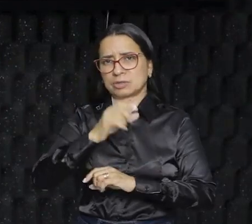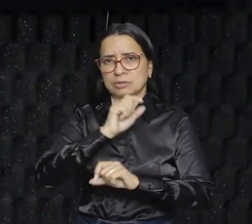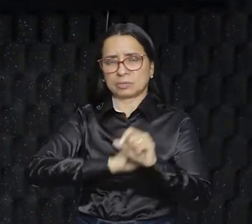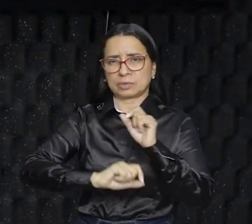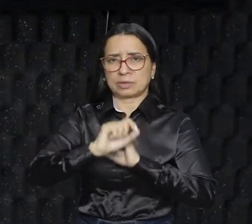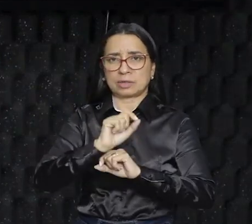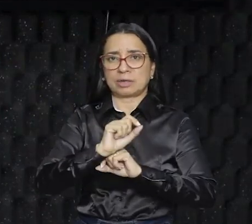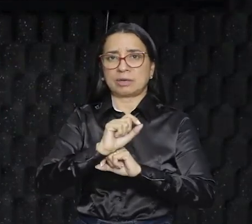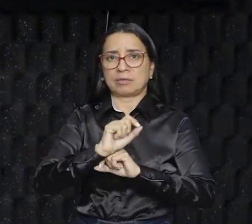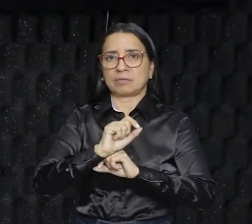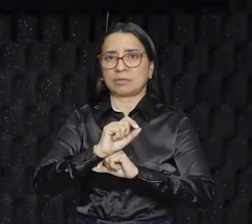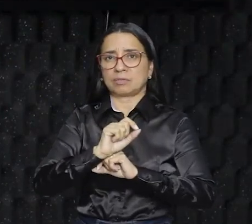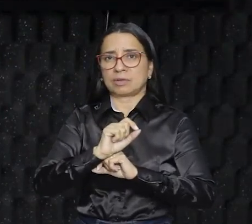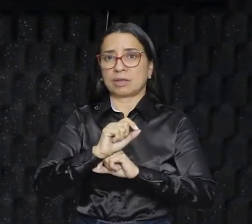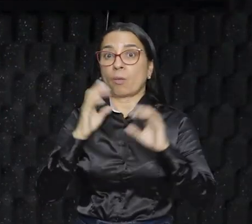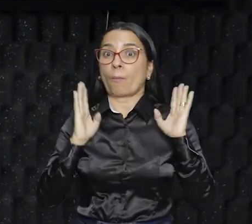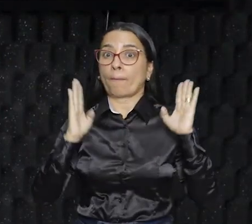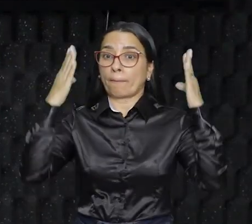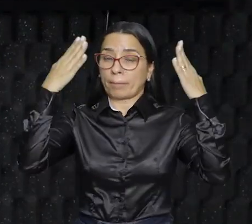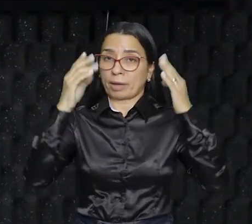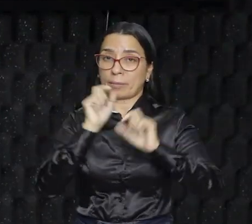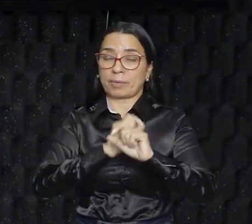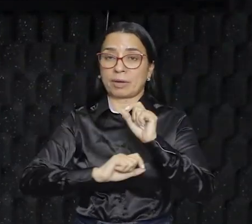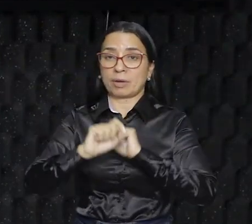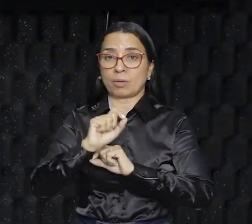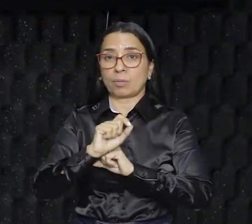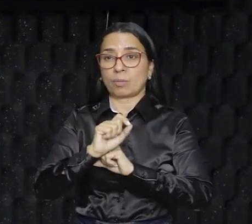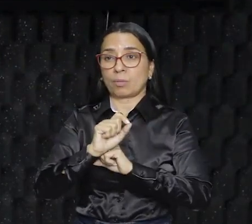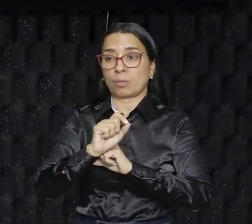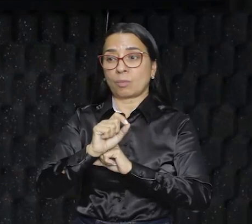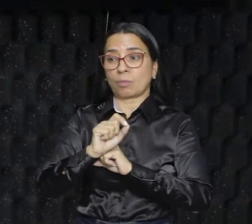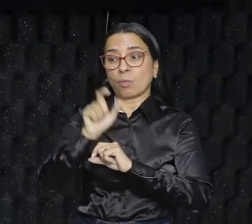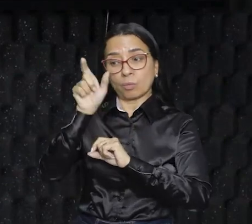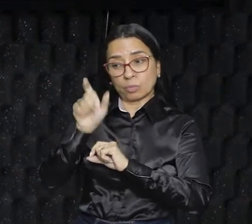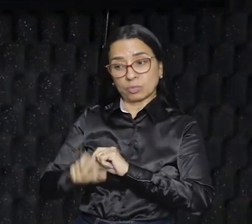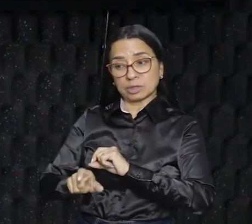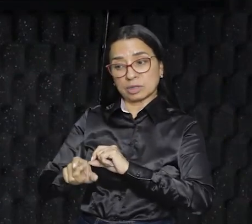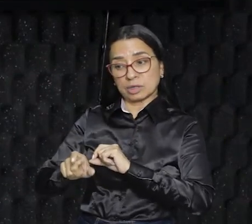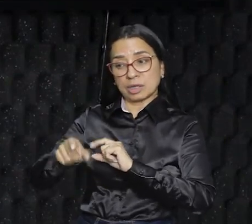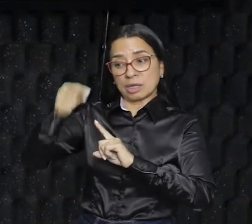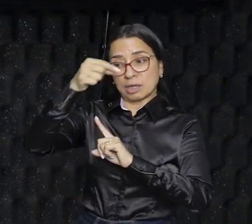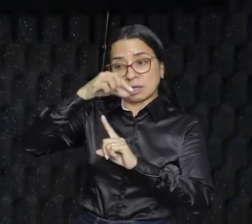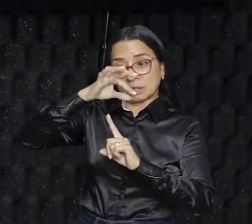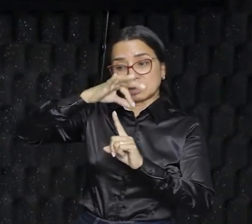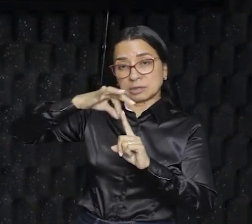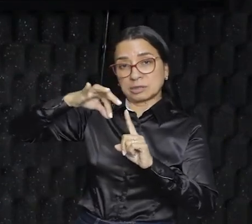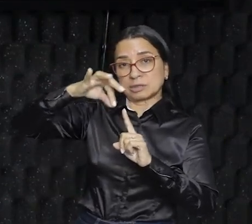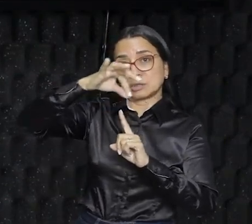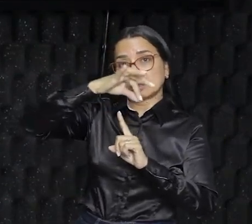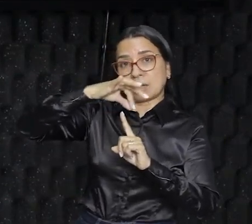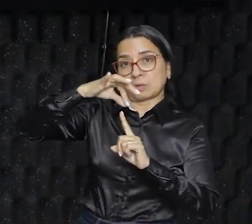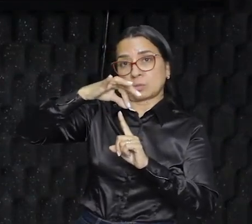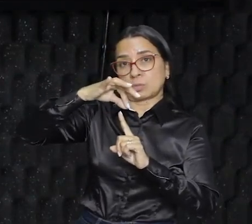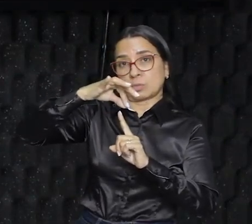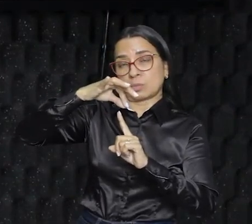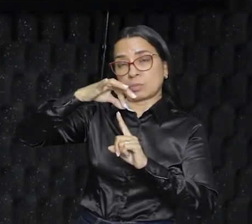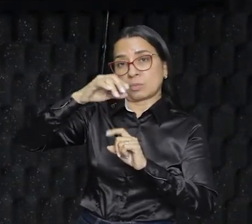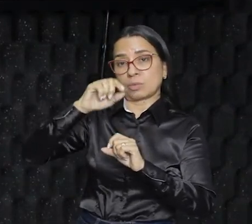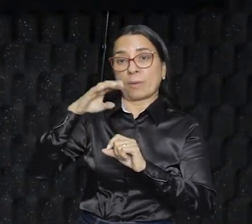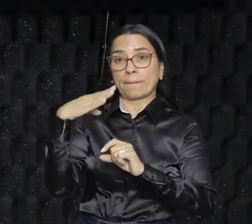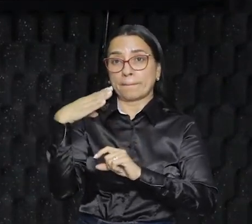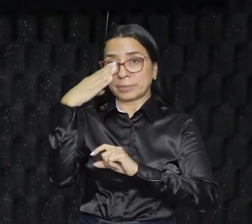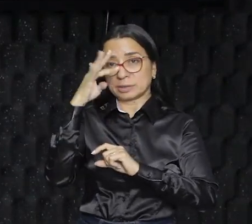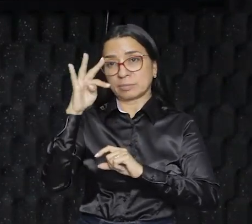infalibilidade papal, o Papa como ser santo, como ser infalível. Mas uma das principais teses de